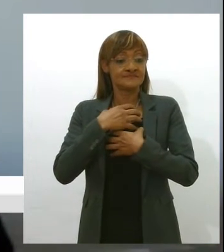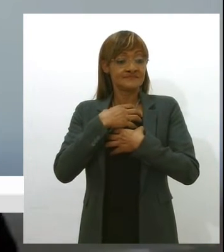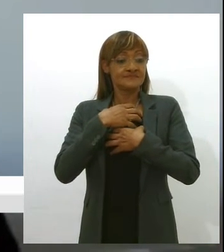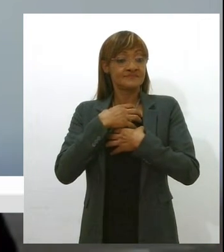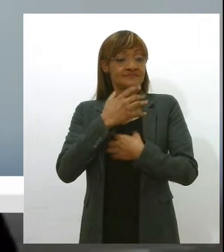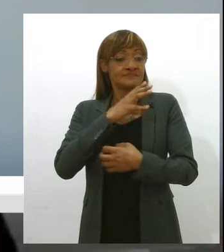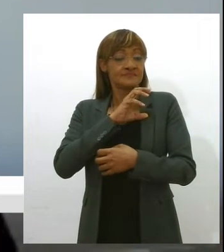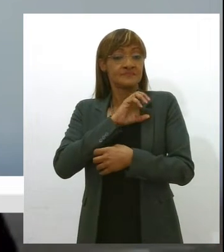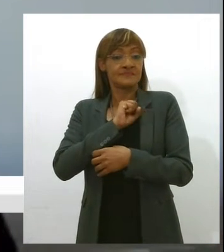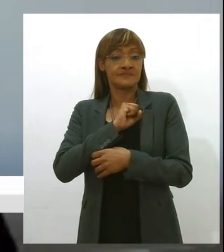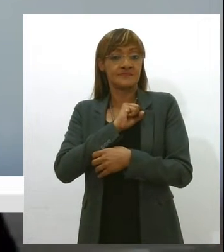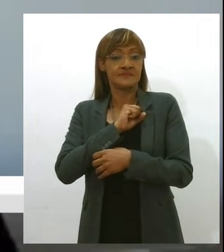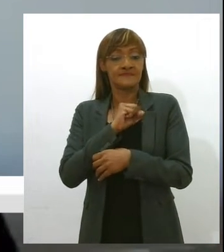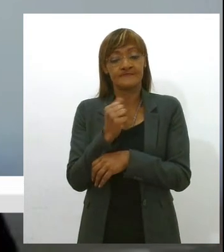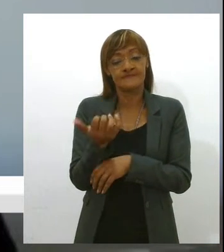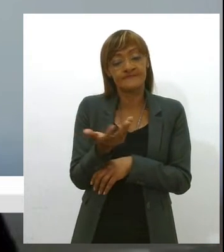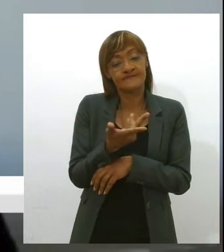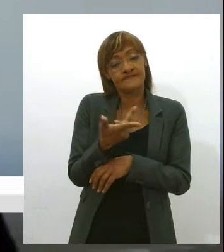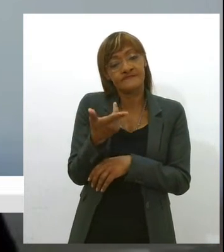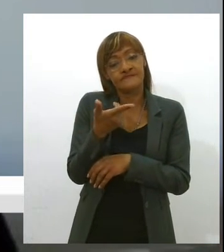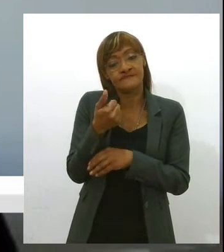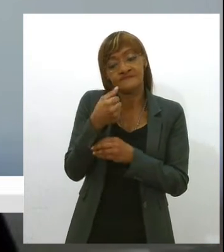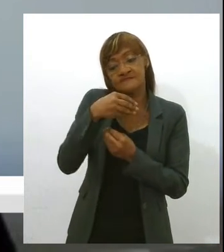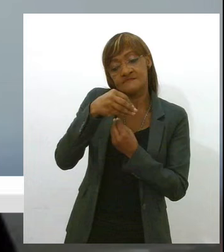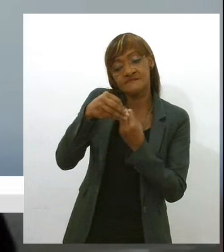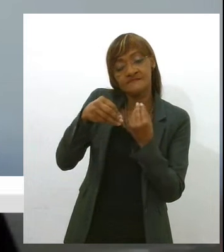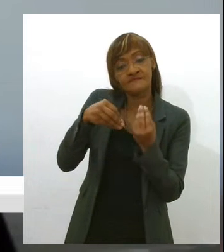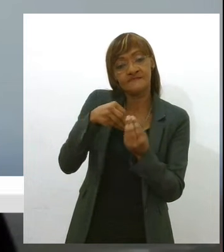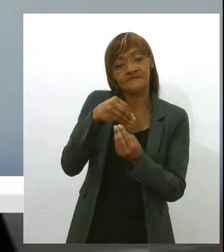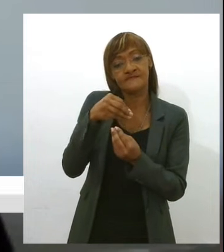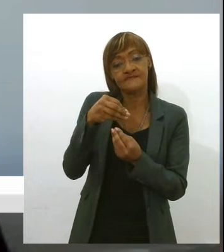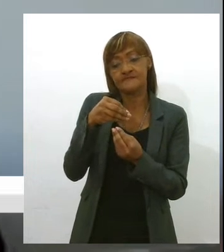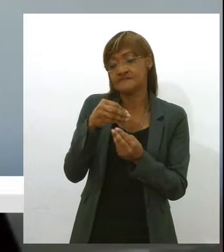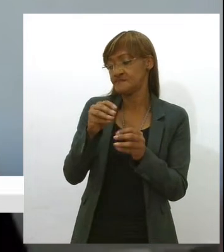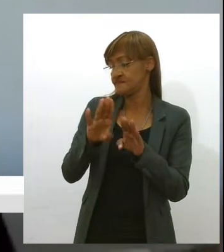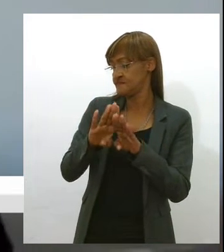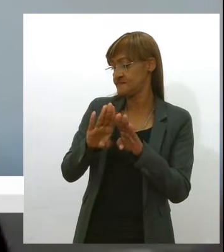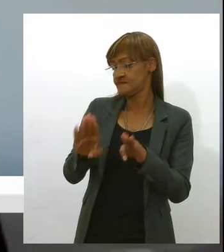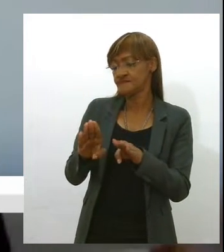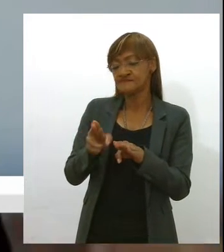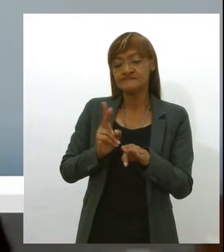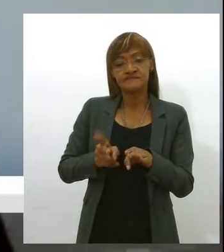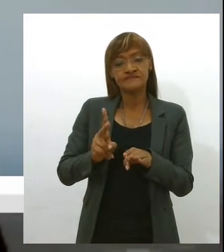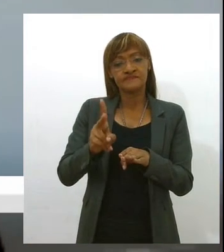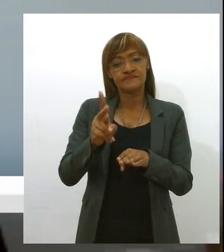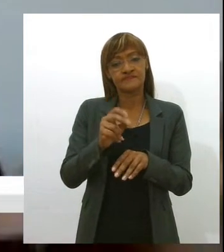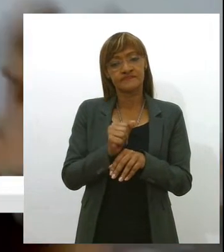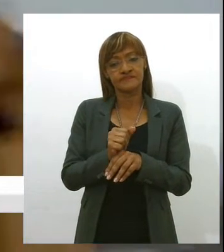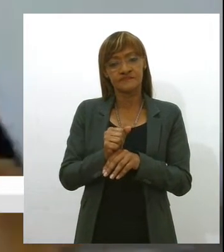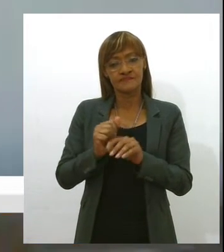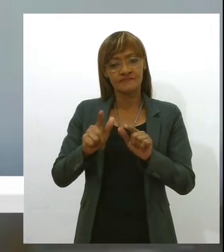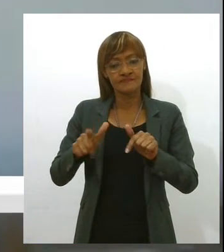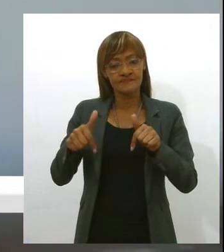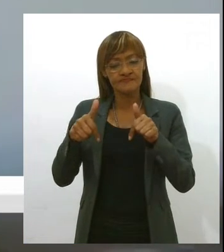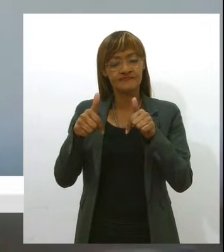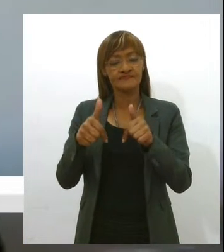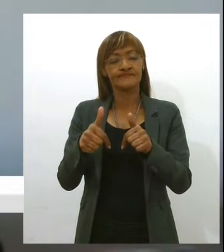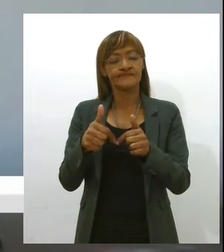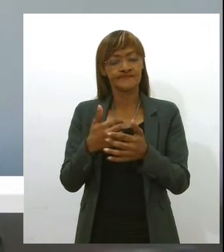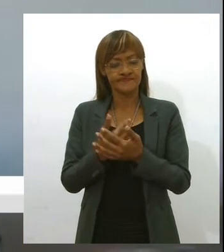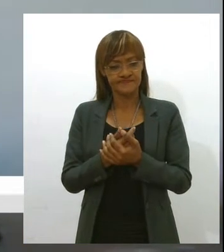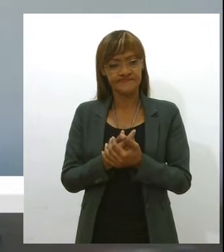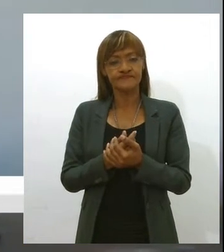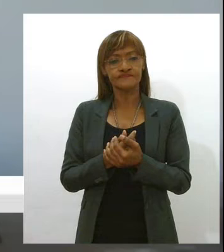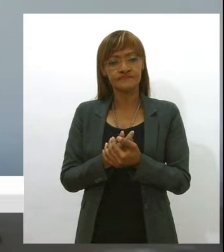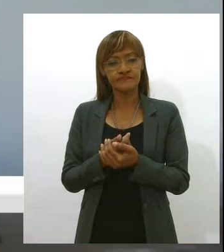dessa... que eu penso nesse sentido de estar buscando essa criação que é calcada um pouco mais no